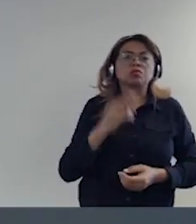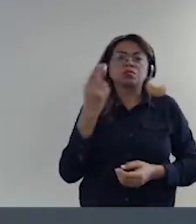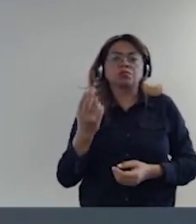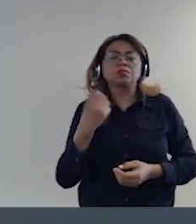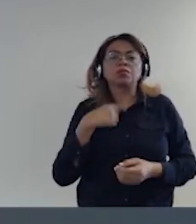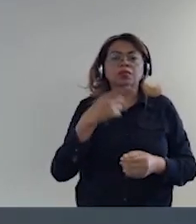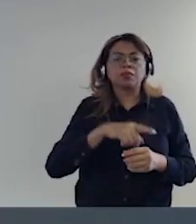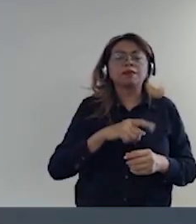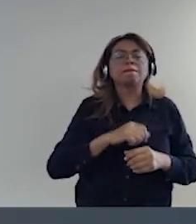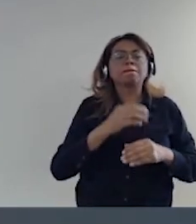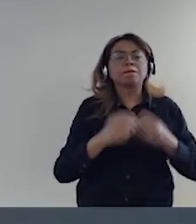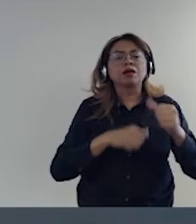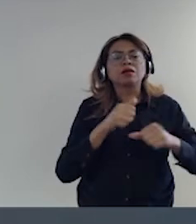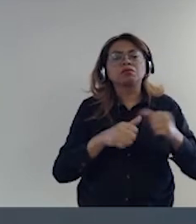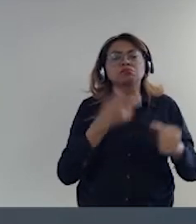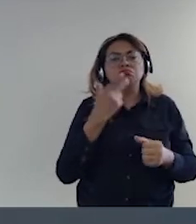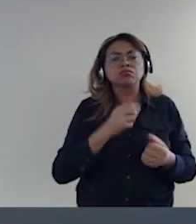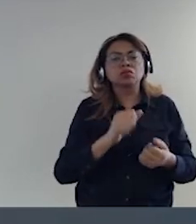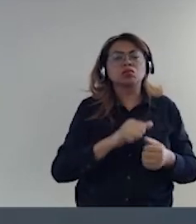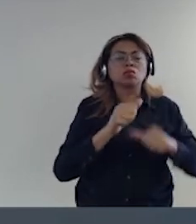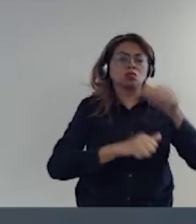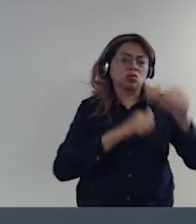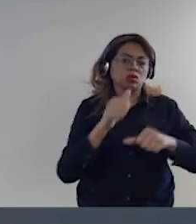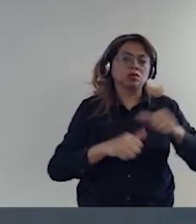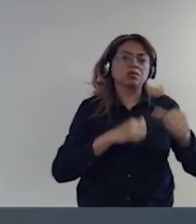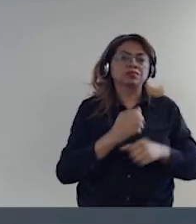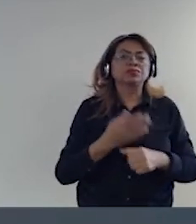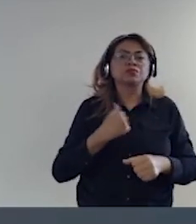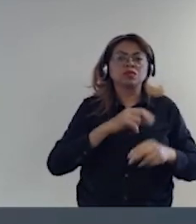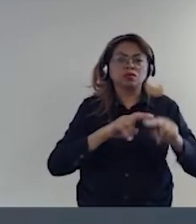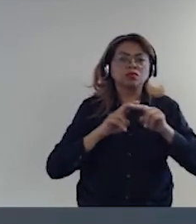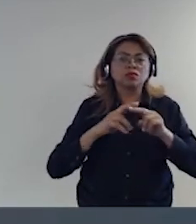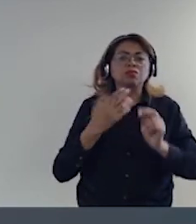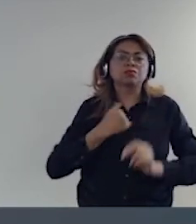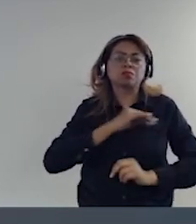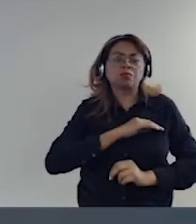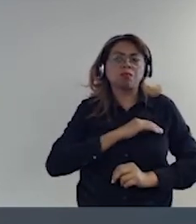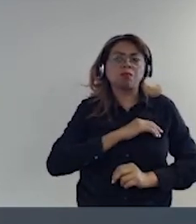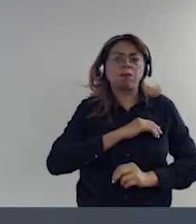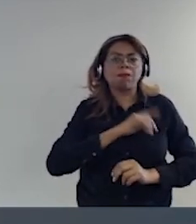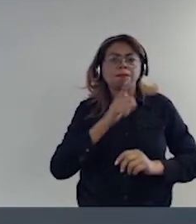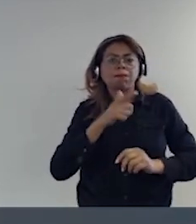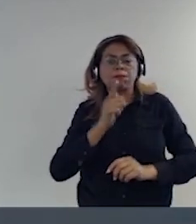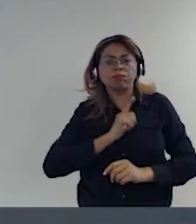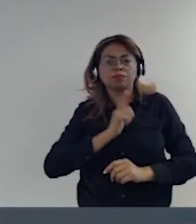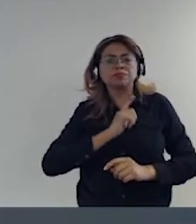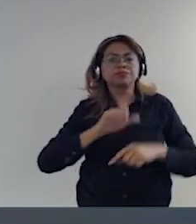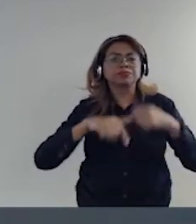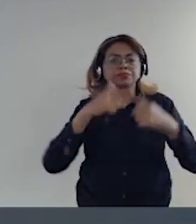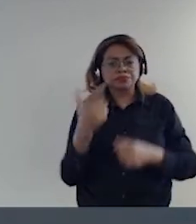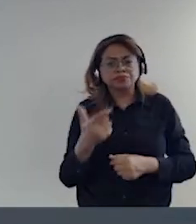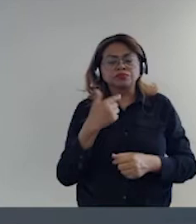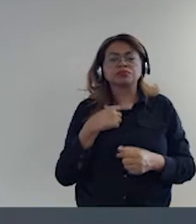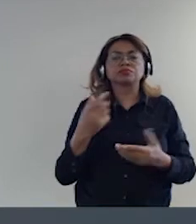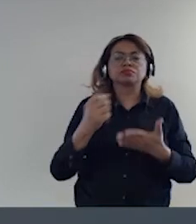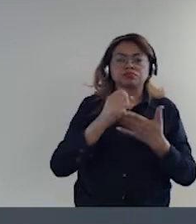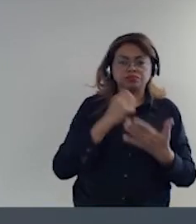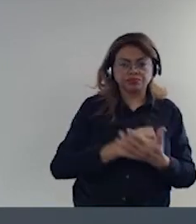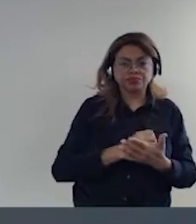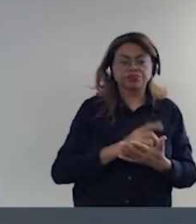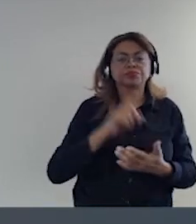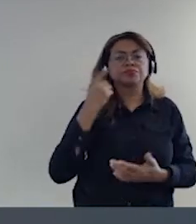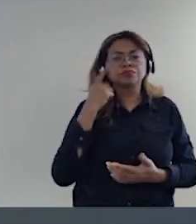para contornar um desequilíbrio genético. Né? Para isso, nós temos uma outra figura, que é a da lesão.